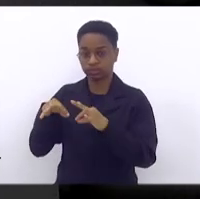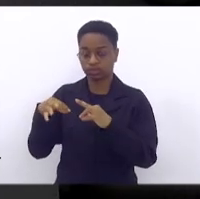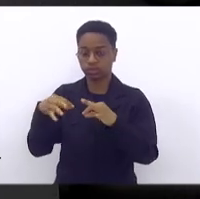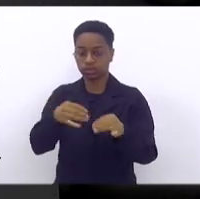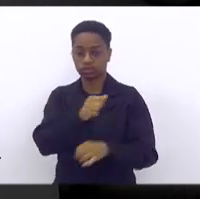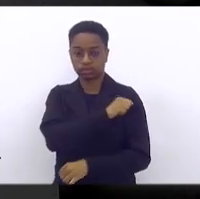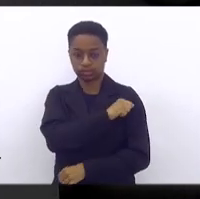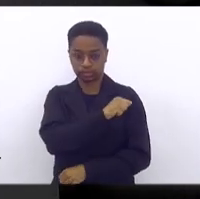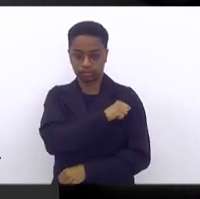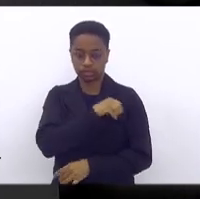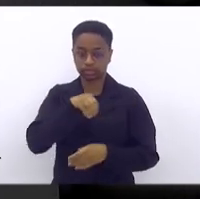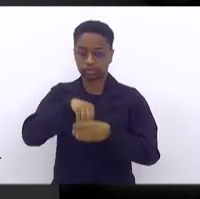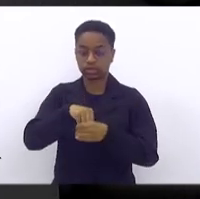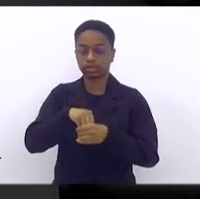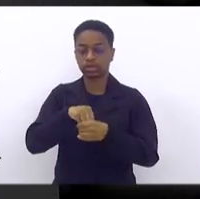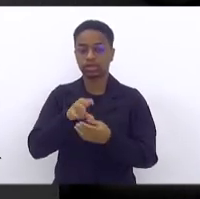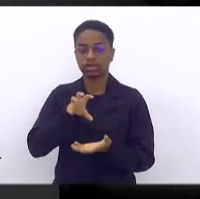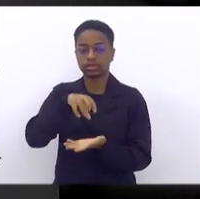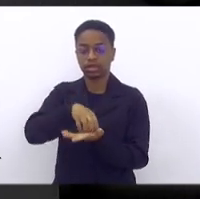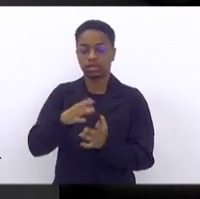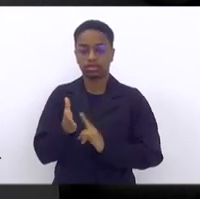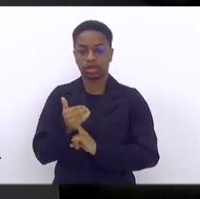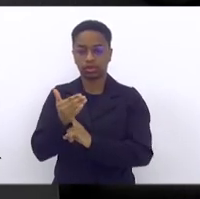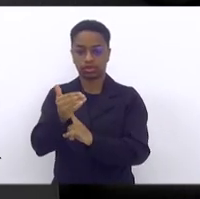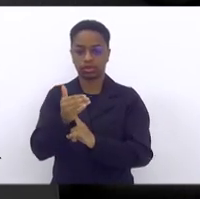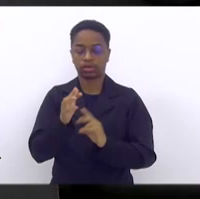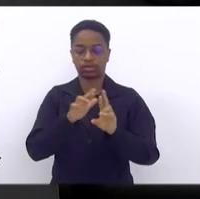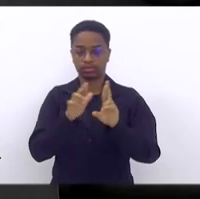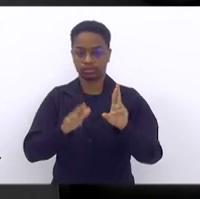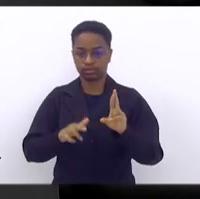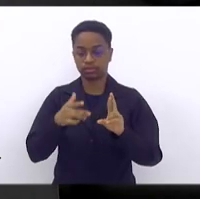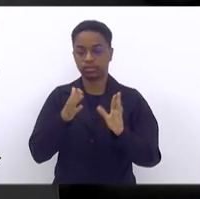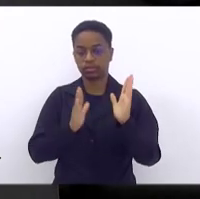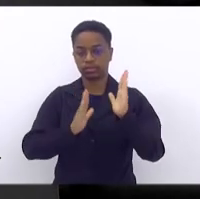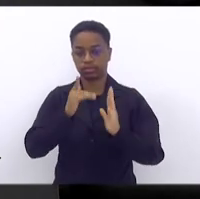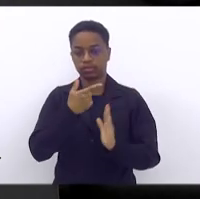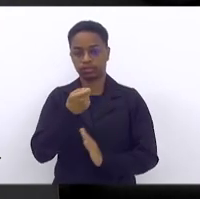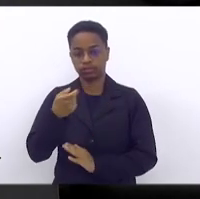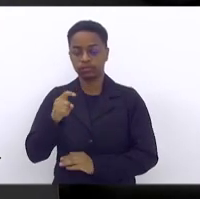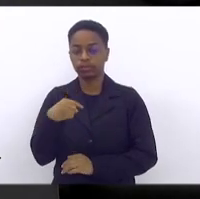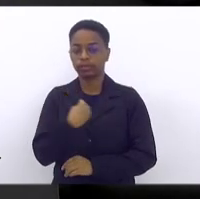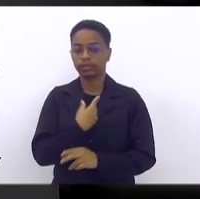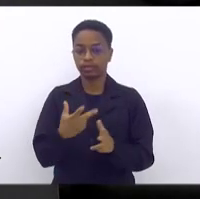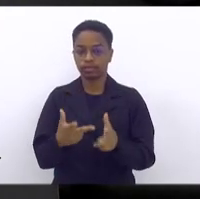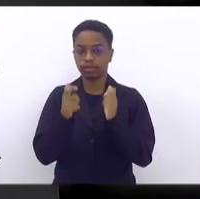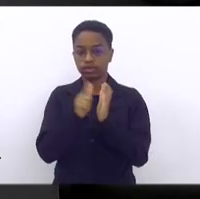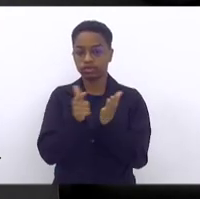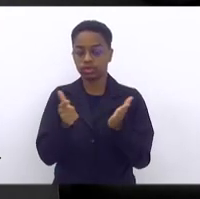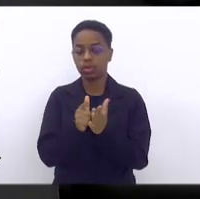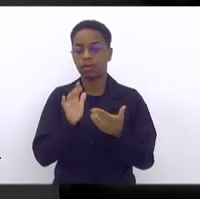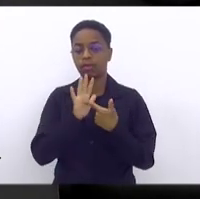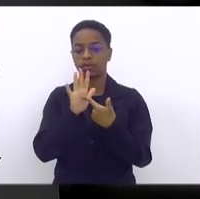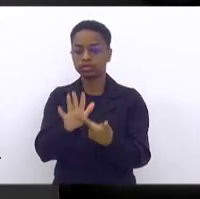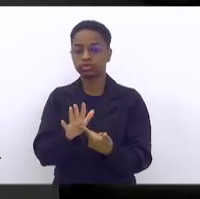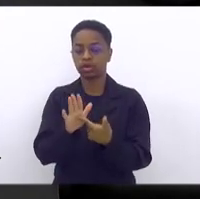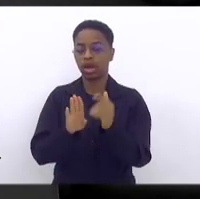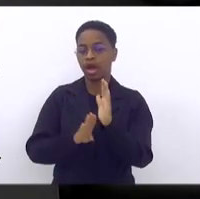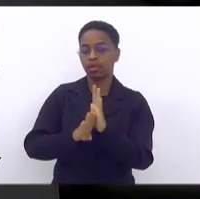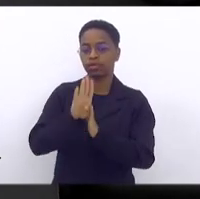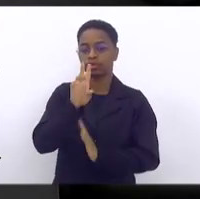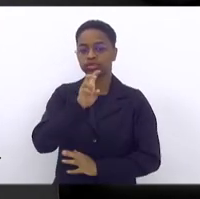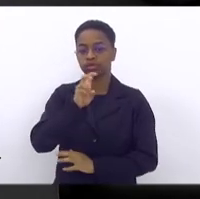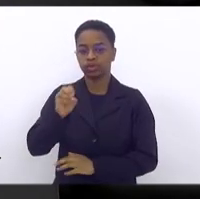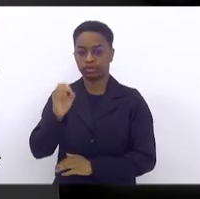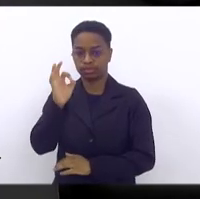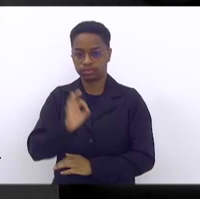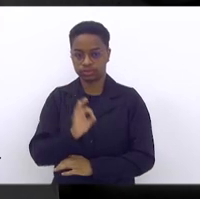de Direito e Tecnologia da UFRJ, isso em 2020. A gente viu a primeira manchete de jornal dizendo que aumentou 50% os casos de violência doméstica